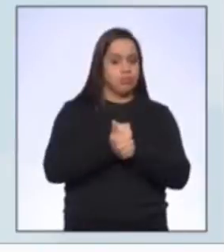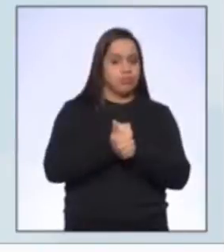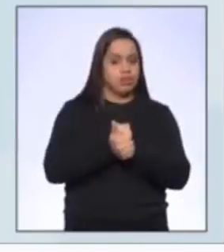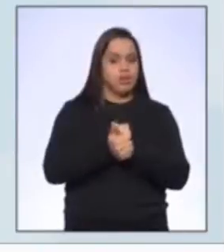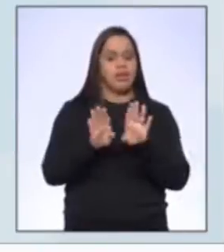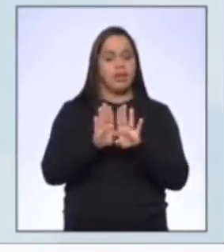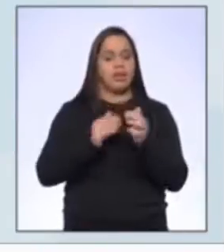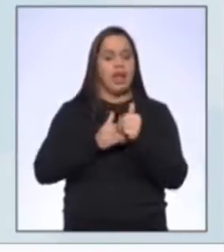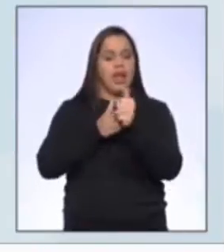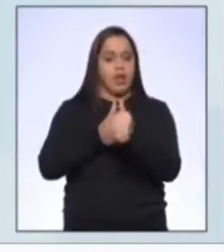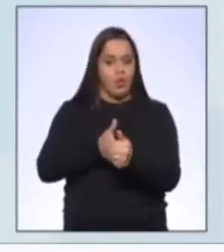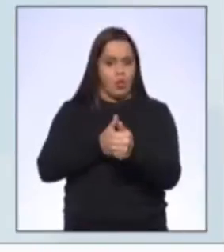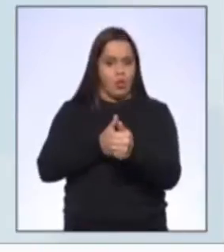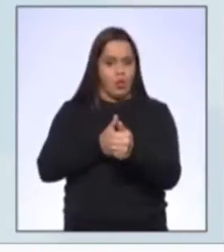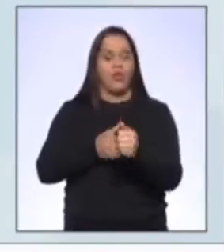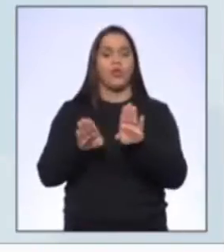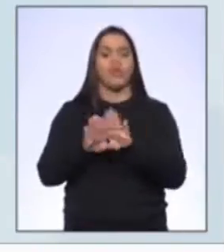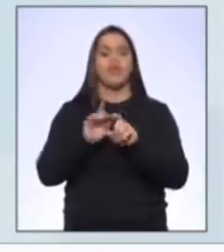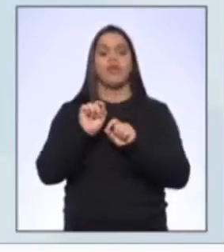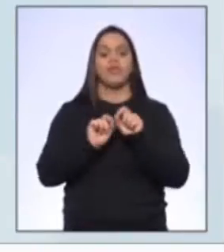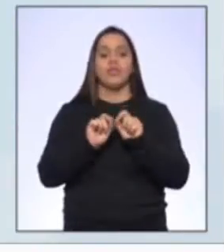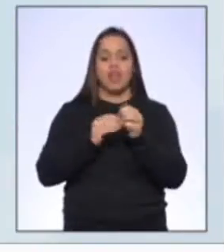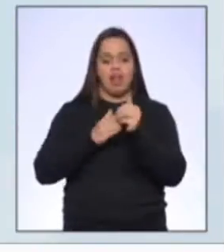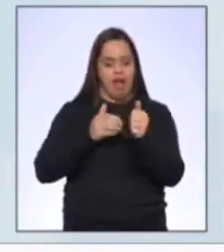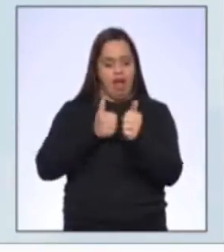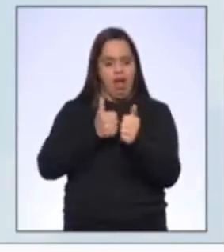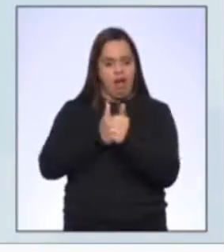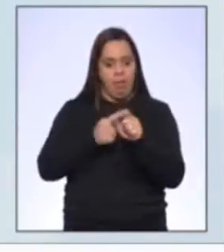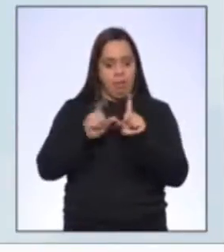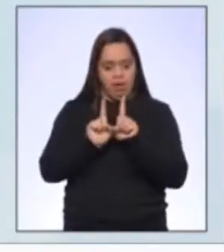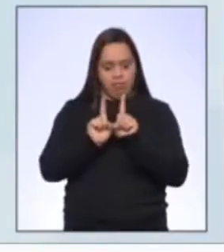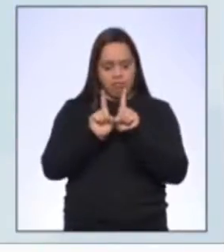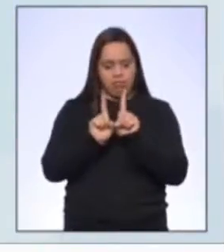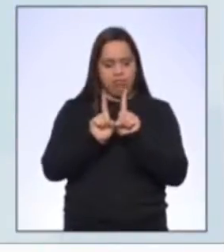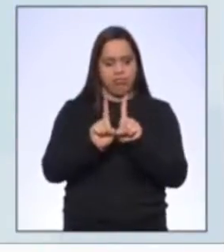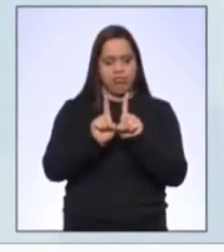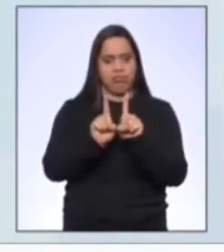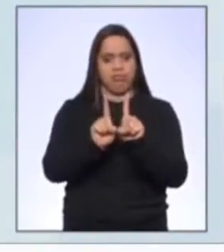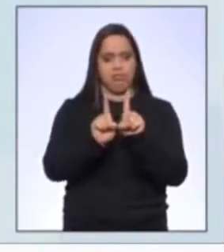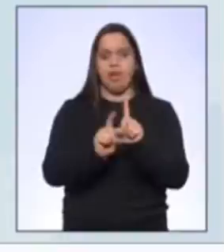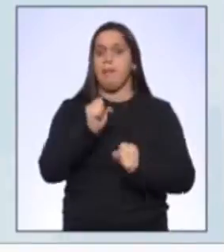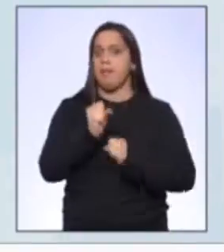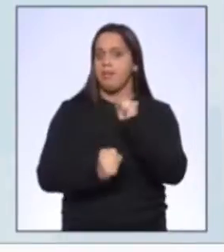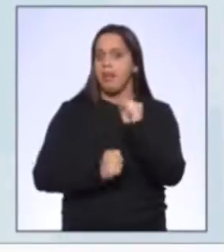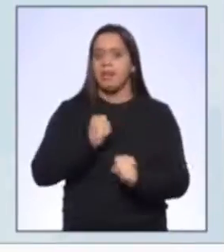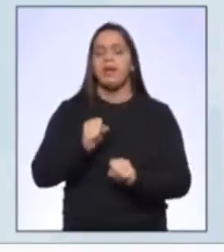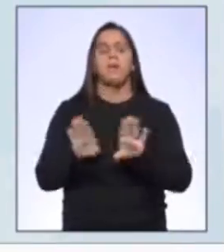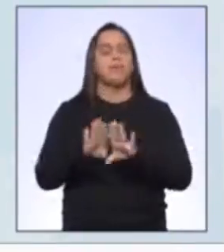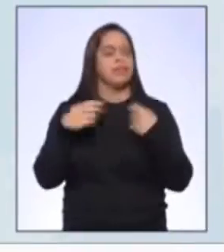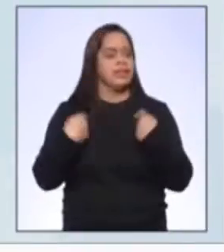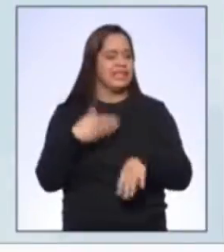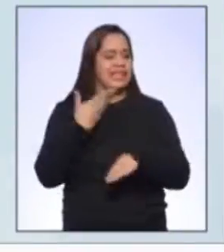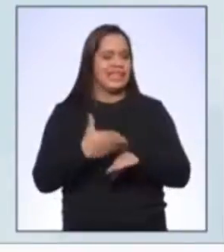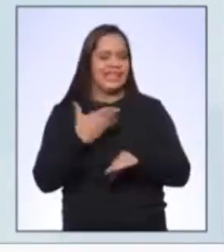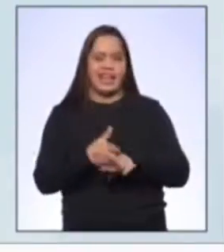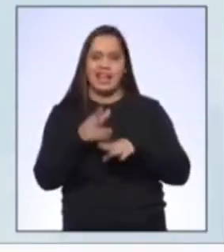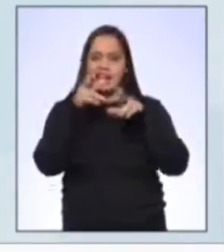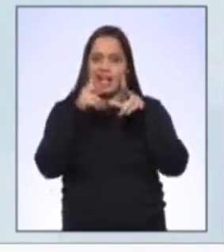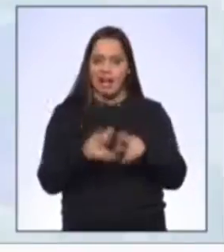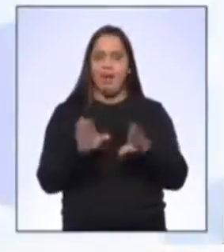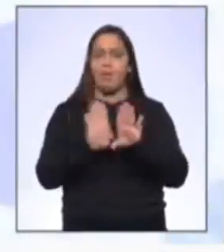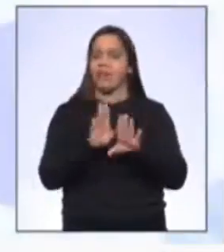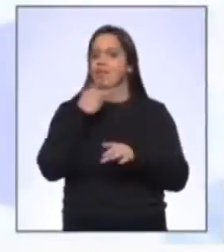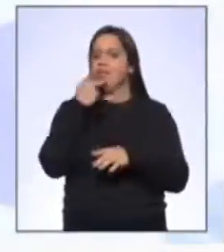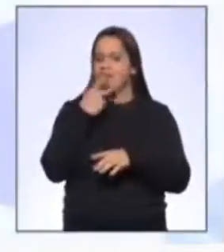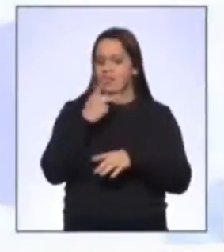temos o guia que ele ia acompanha o atleta no mesmo pique que tem que treinar da mesma forma mas eu vou falar